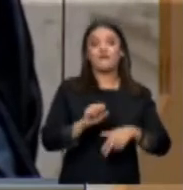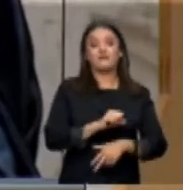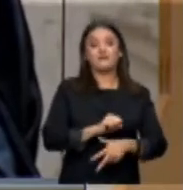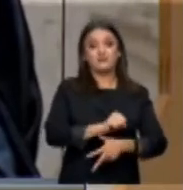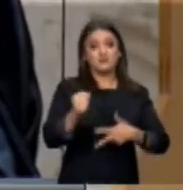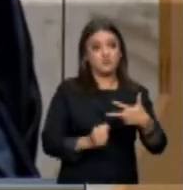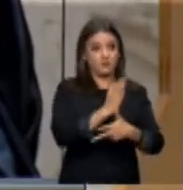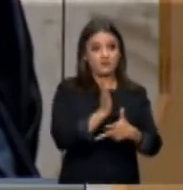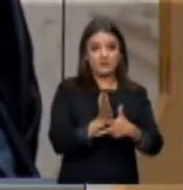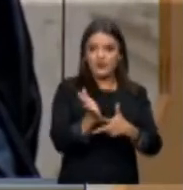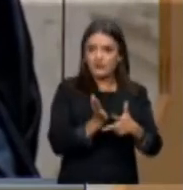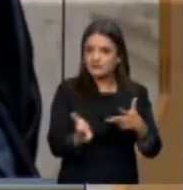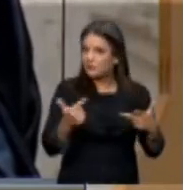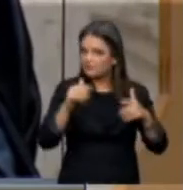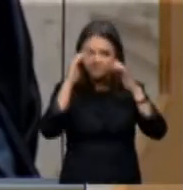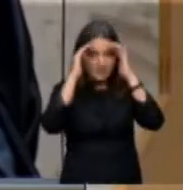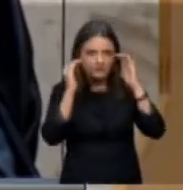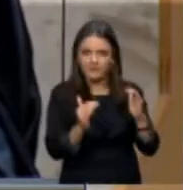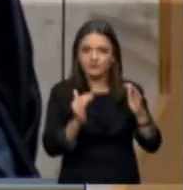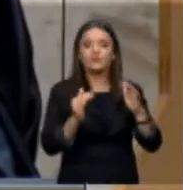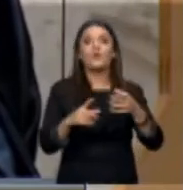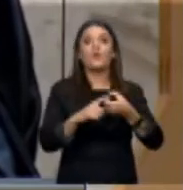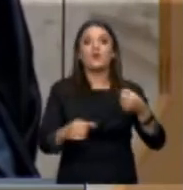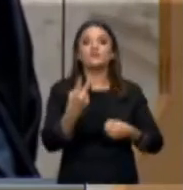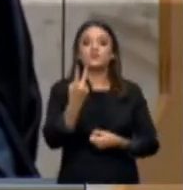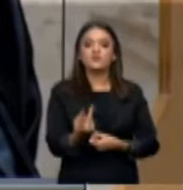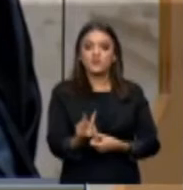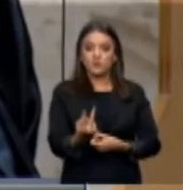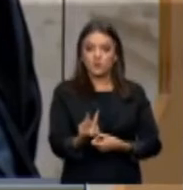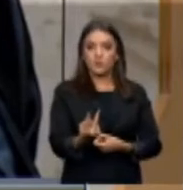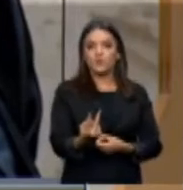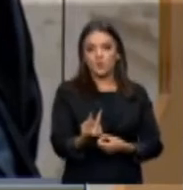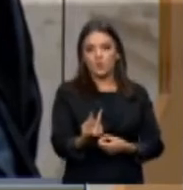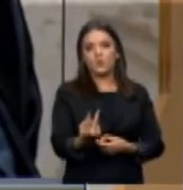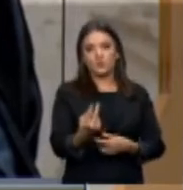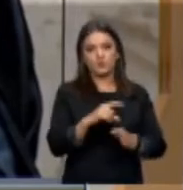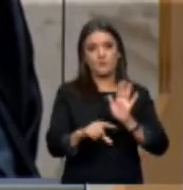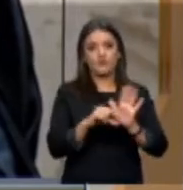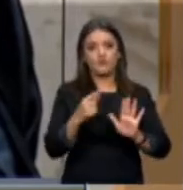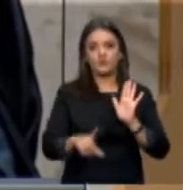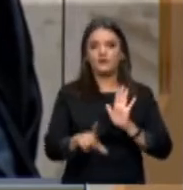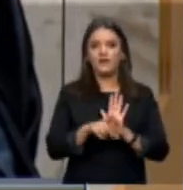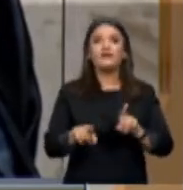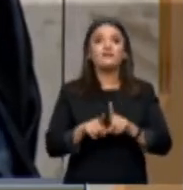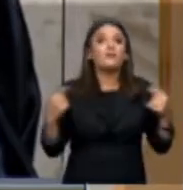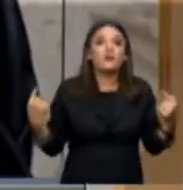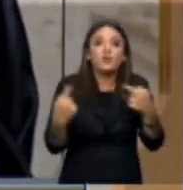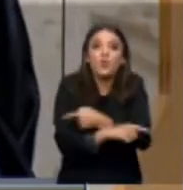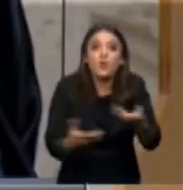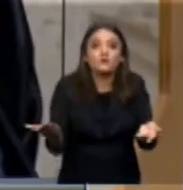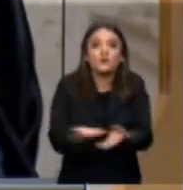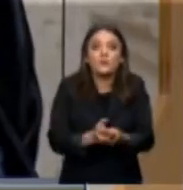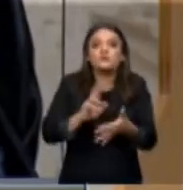poderes, o artigo 2º e respectivo parágrafo 1º da lei indigitada ofendem a coisa julgada material,